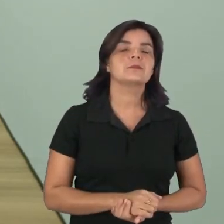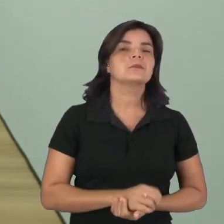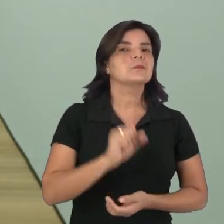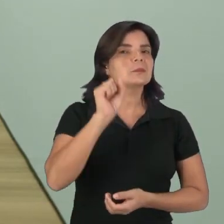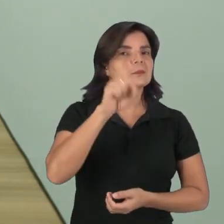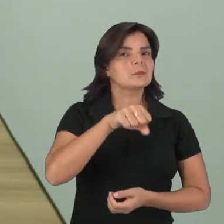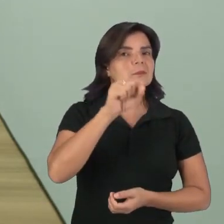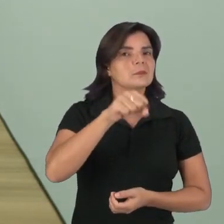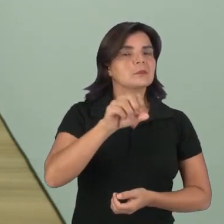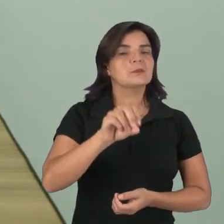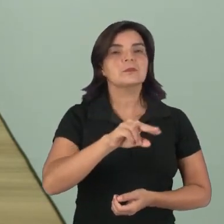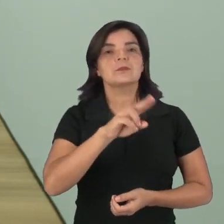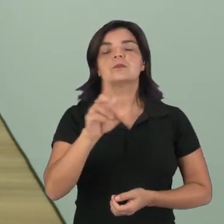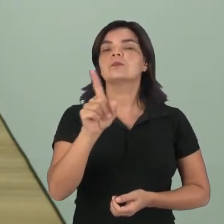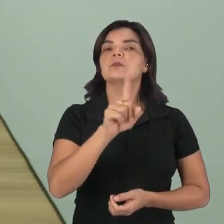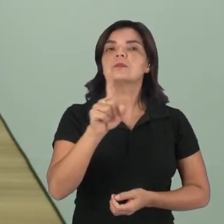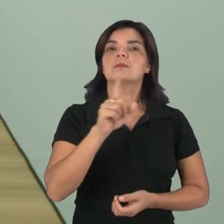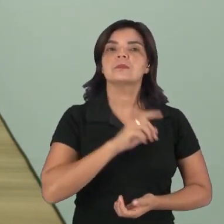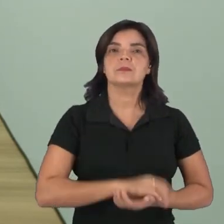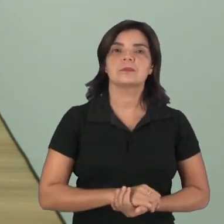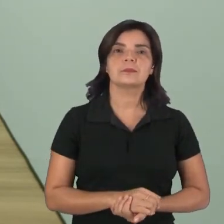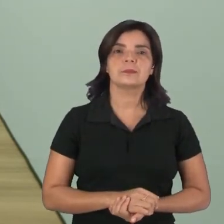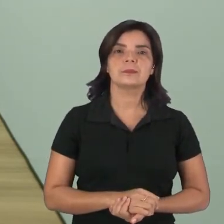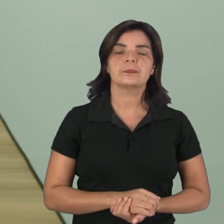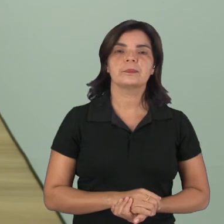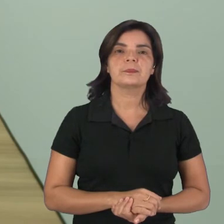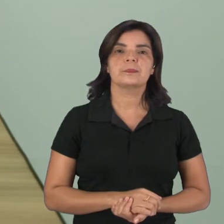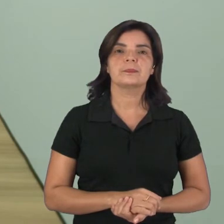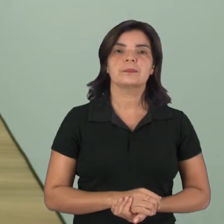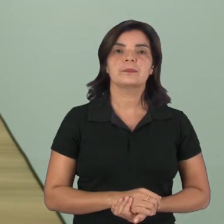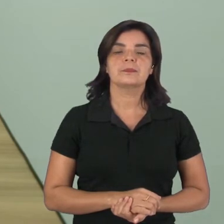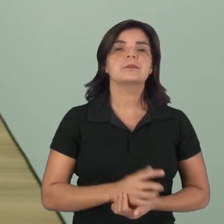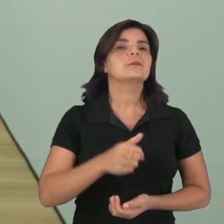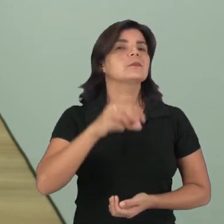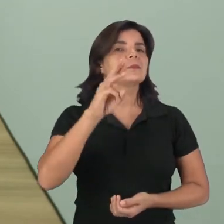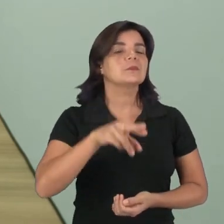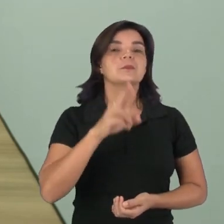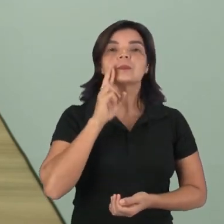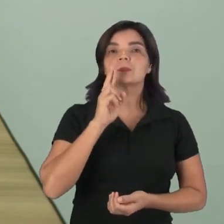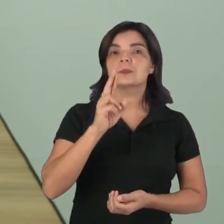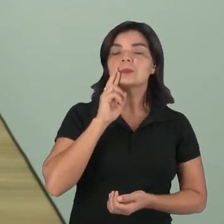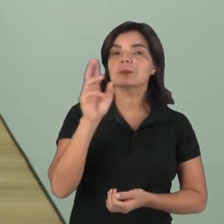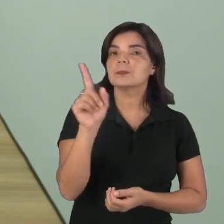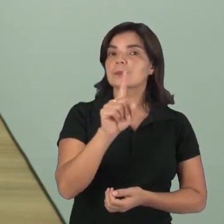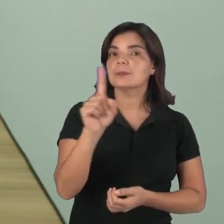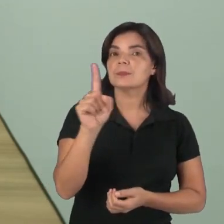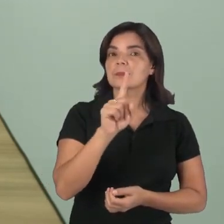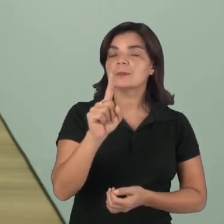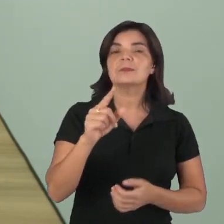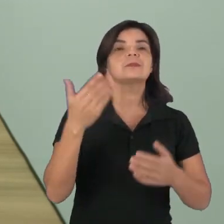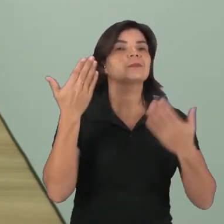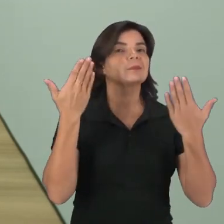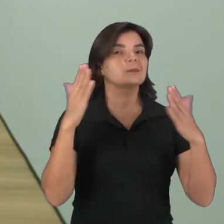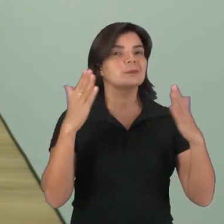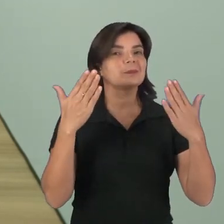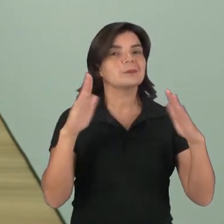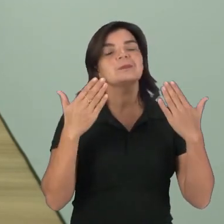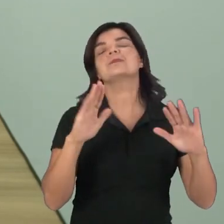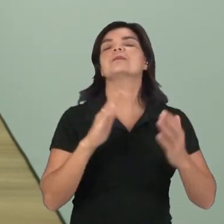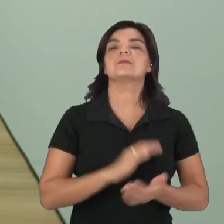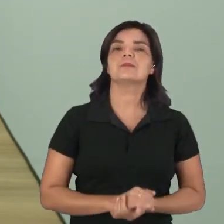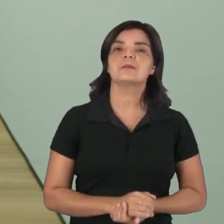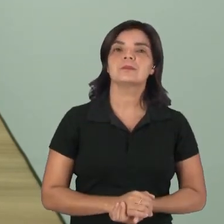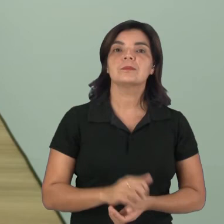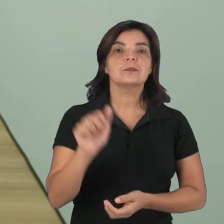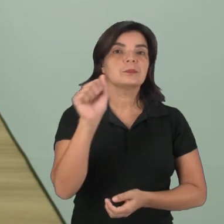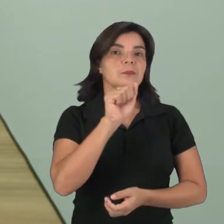sim ou não e quem respondeu Não acertou